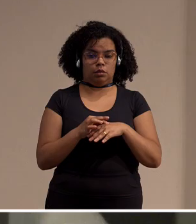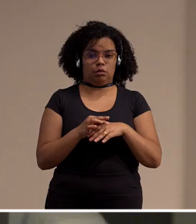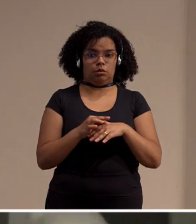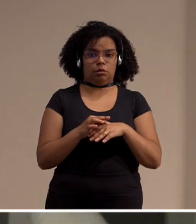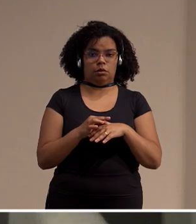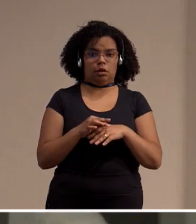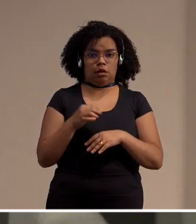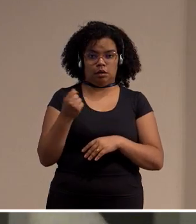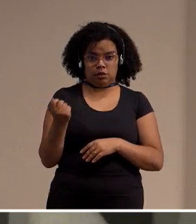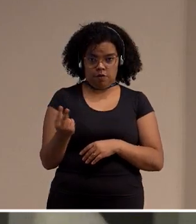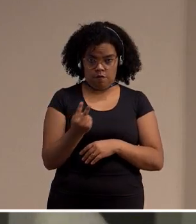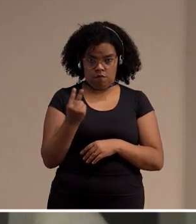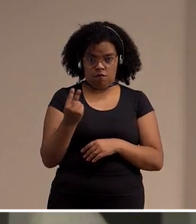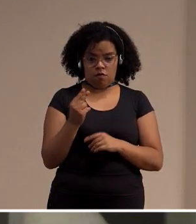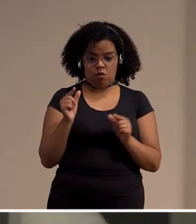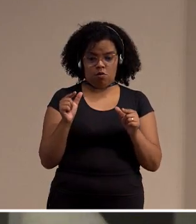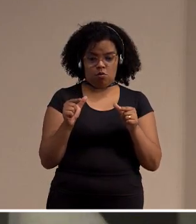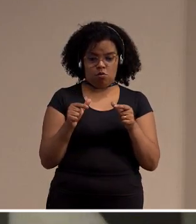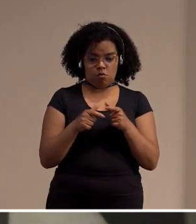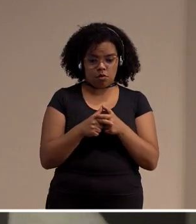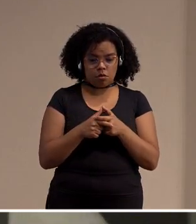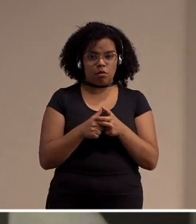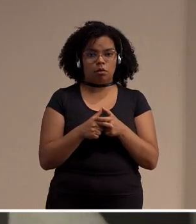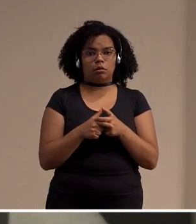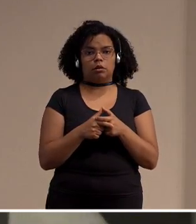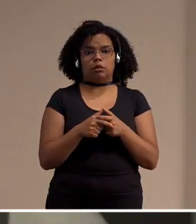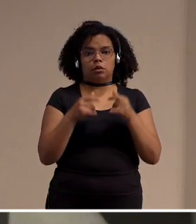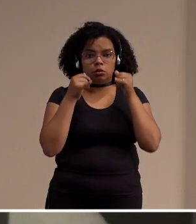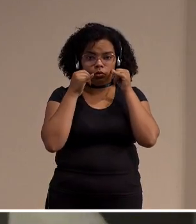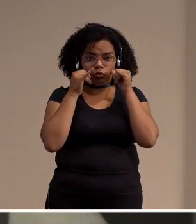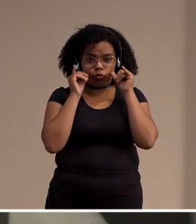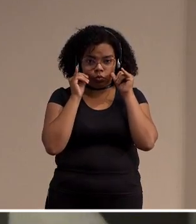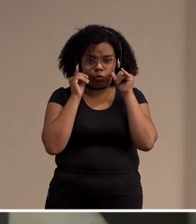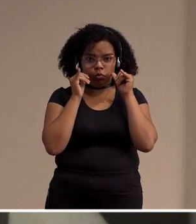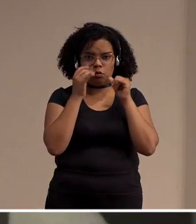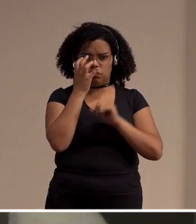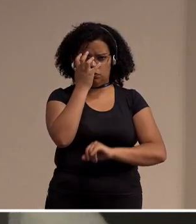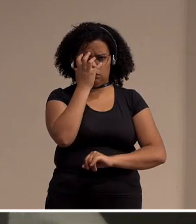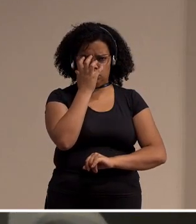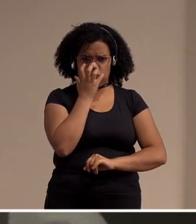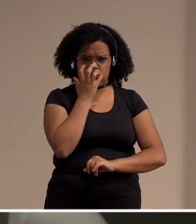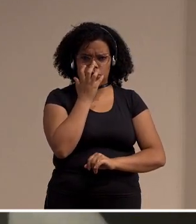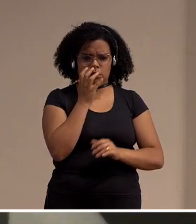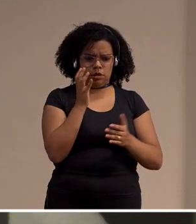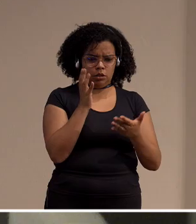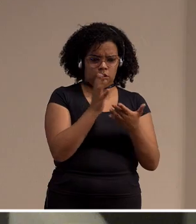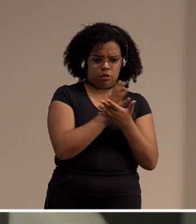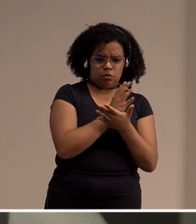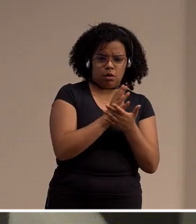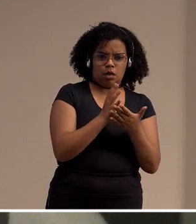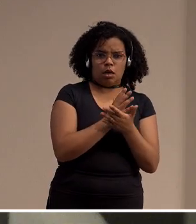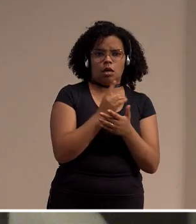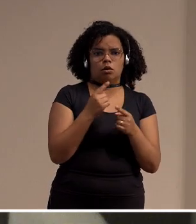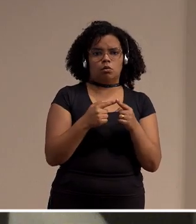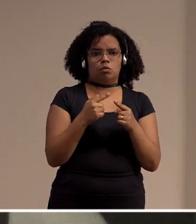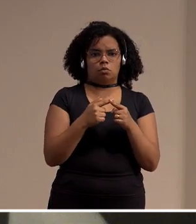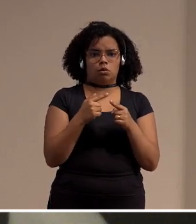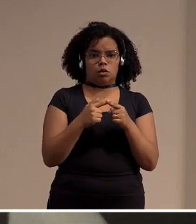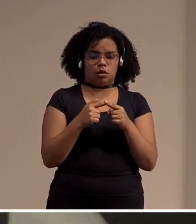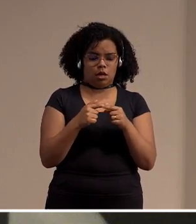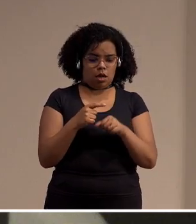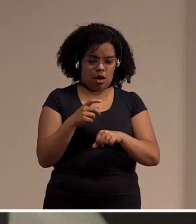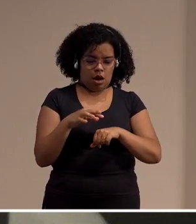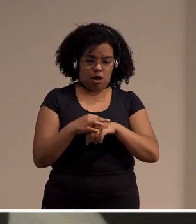o boi tem sei lá, se revolta ou faz uma coisa assim, ele é separado, né? Porque a carne fica totalmente